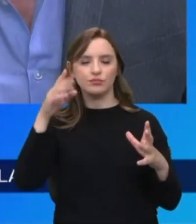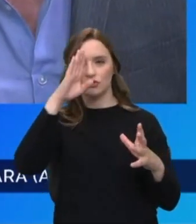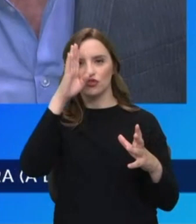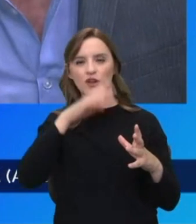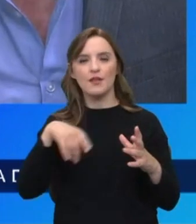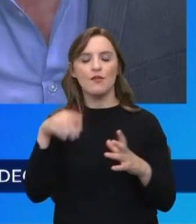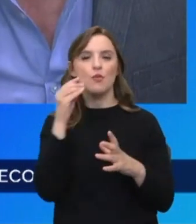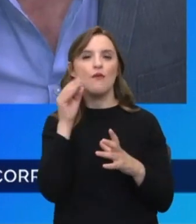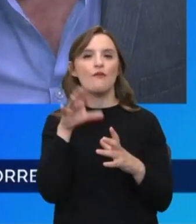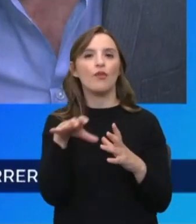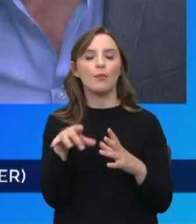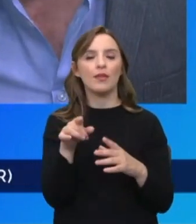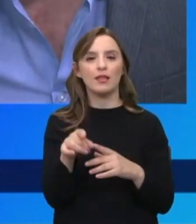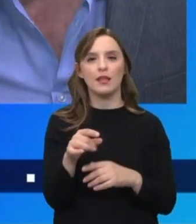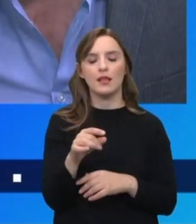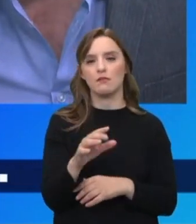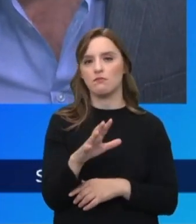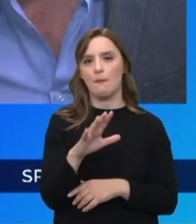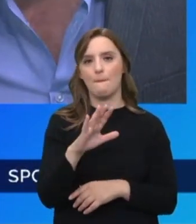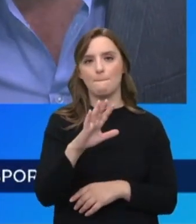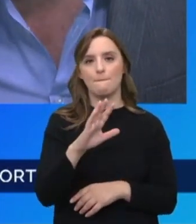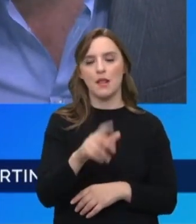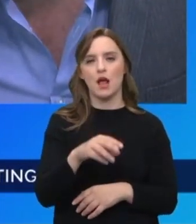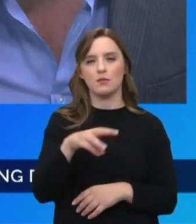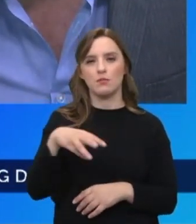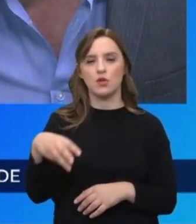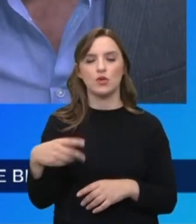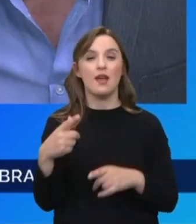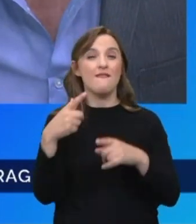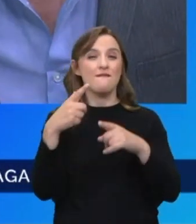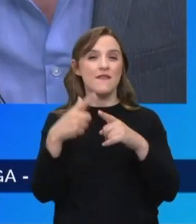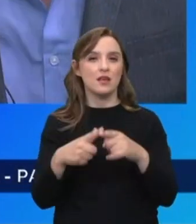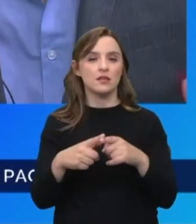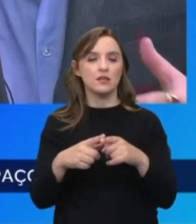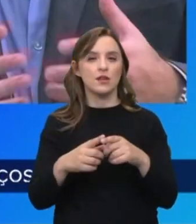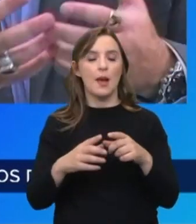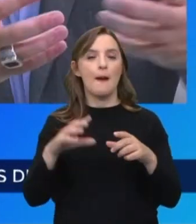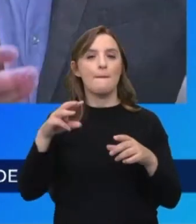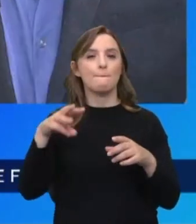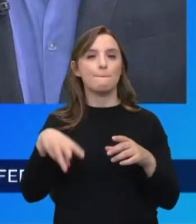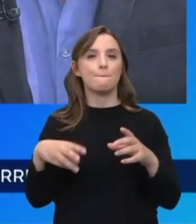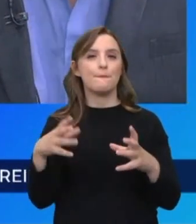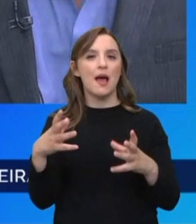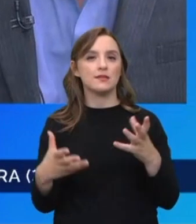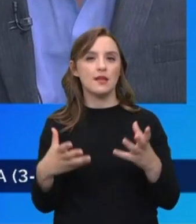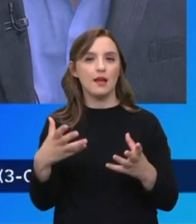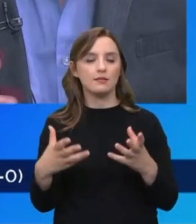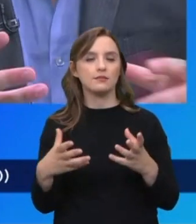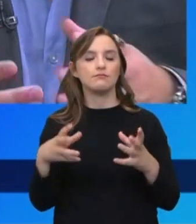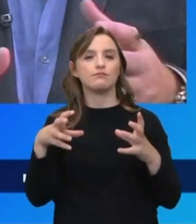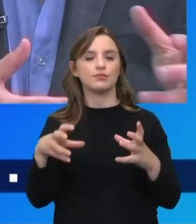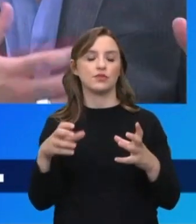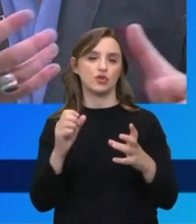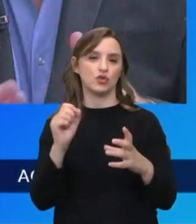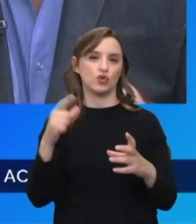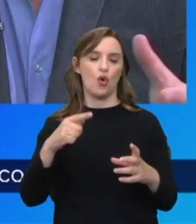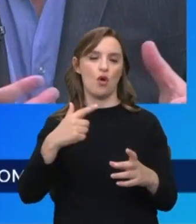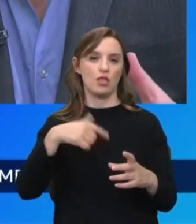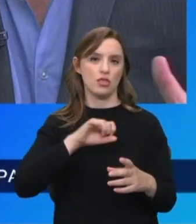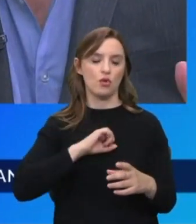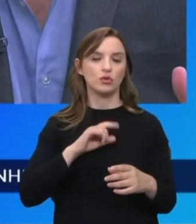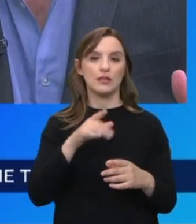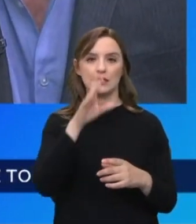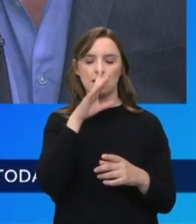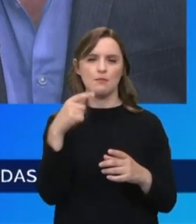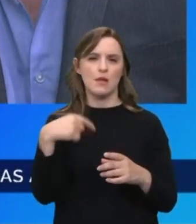negros da ordem dos milhares de milhões de vezes a massa do nosso Sol. Os de massa mais pequena estão mais ou menos distribuídos